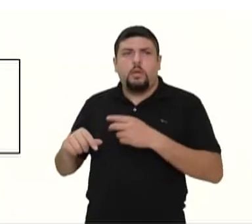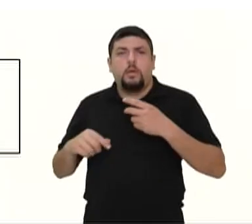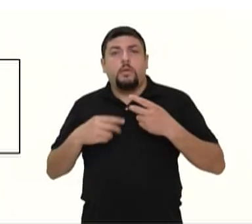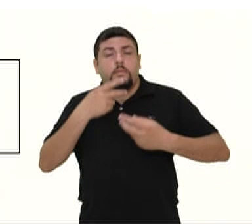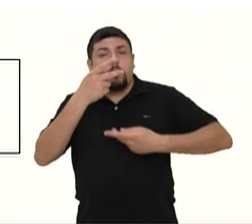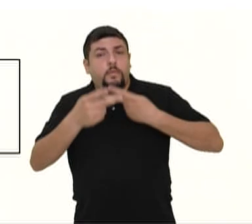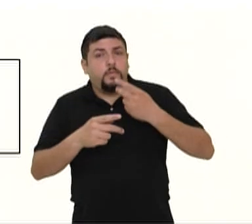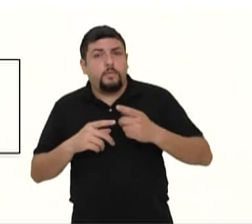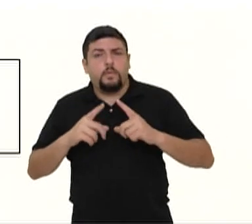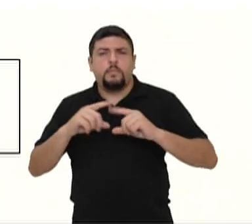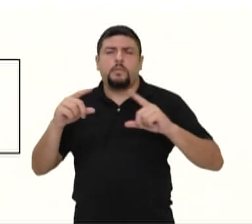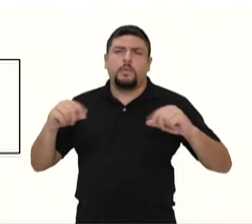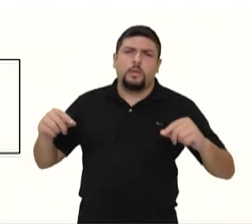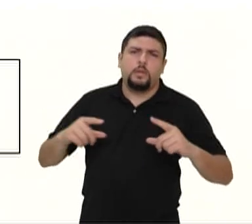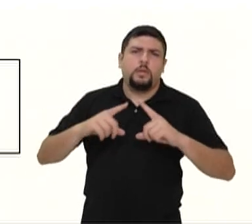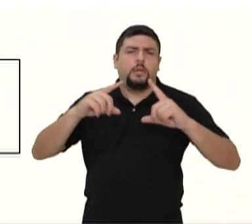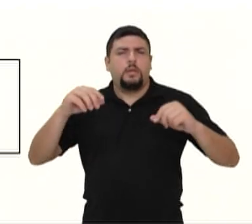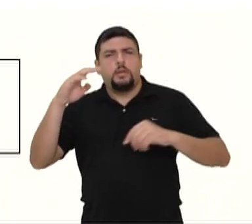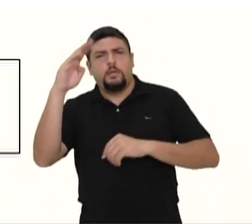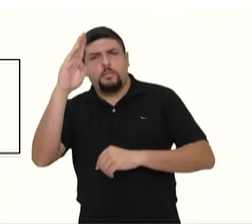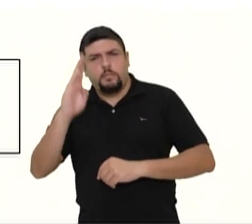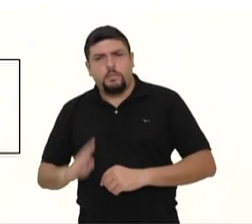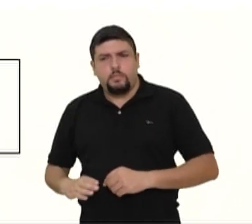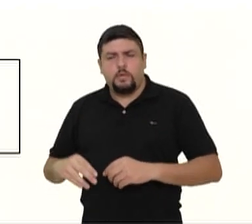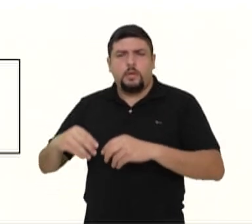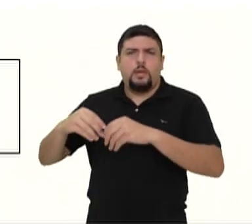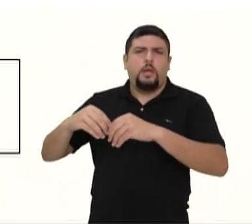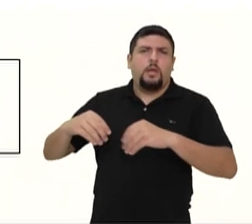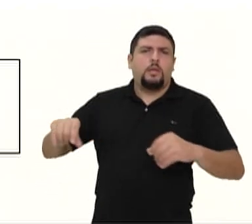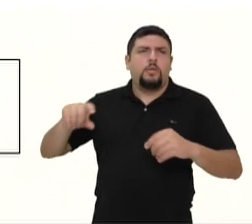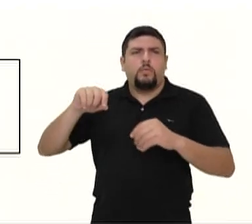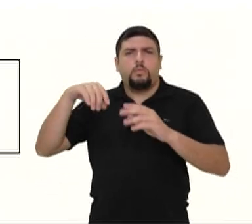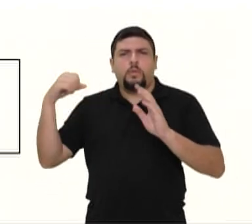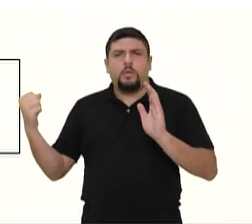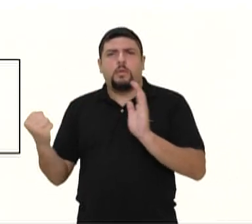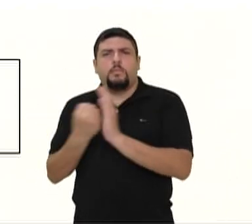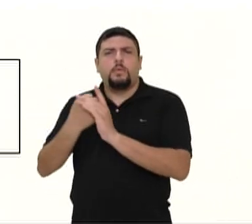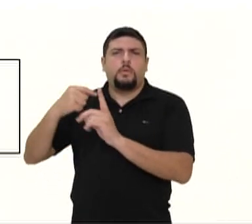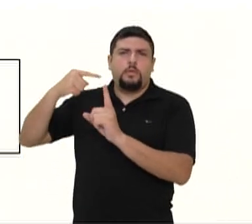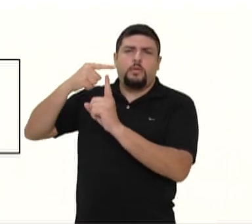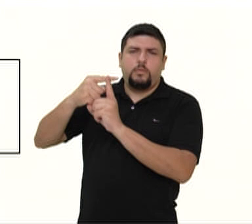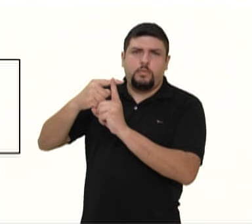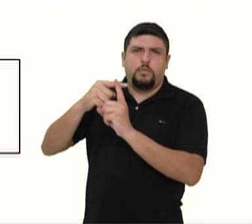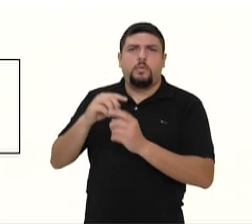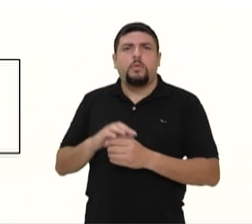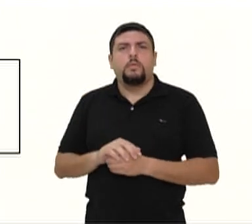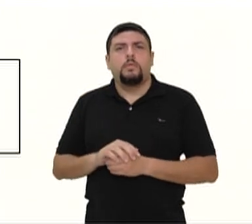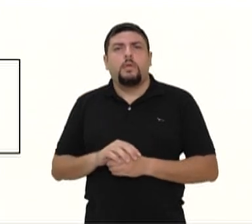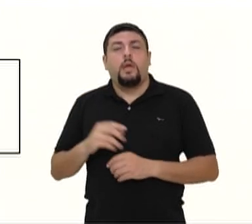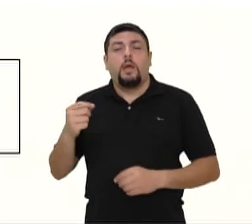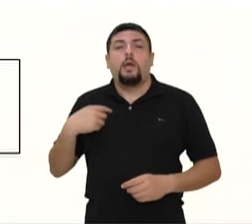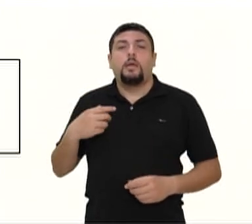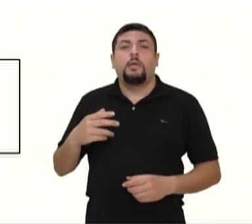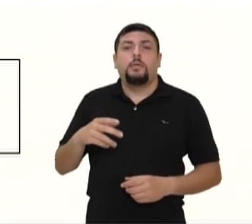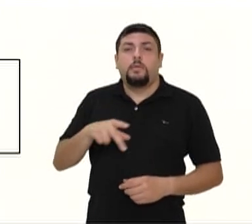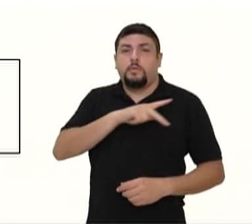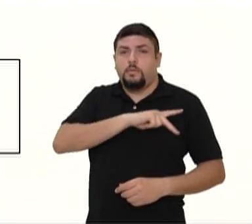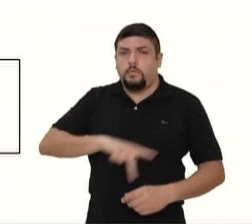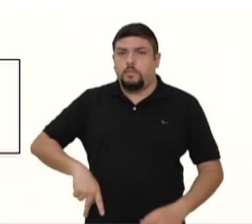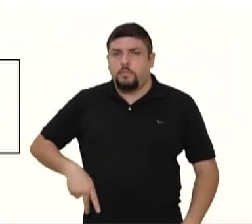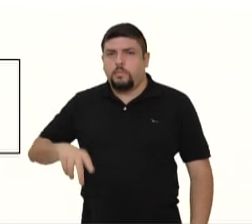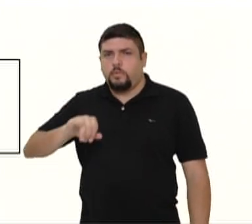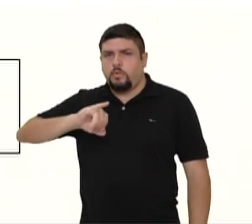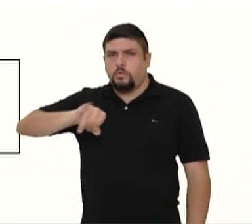trechos bonitos, como Terra que guarda no céu a brilhar o sinal de uma cruz. Aqui o professor traz o presidente Juscelino Kubitschek, nessa